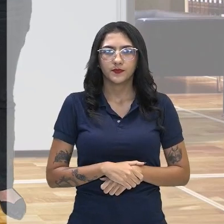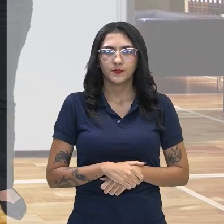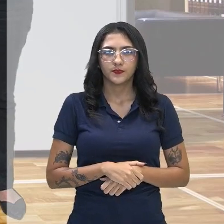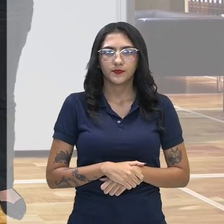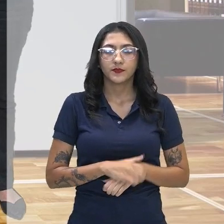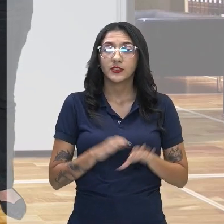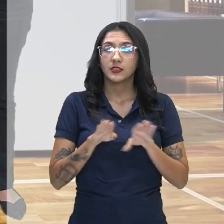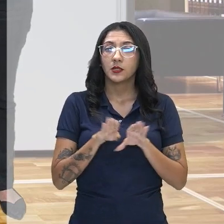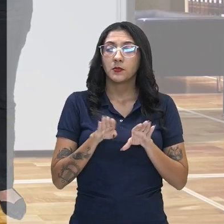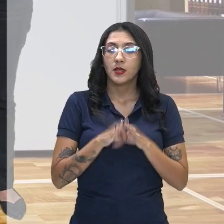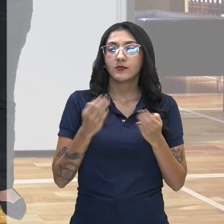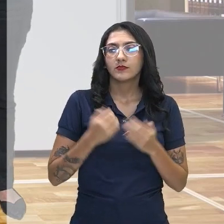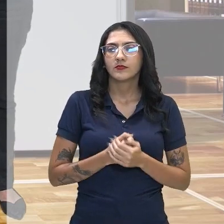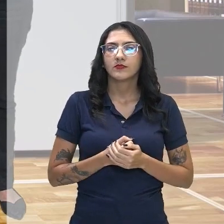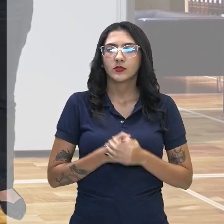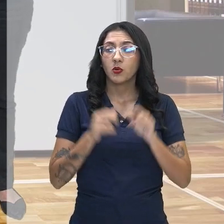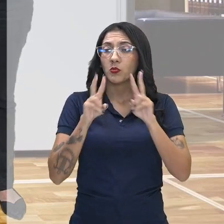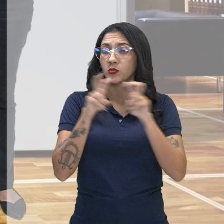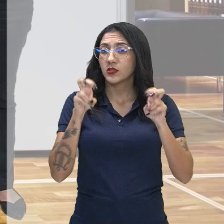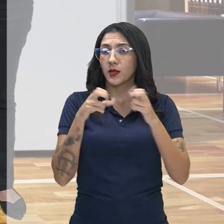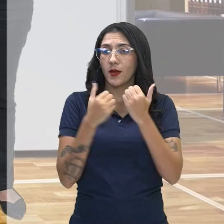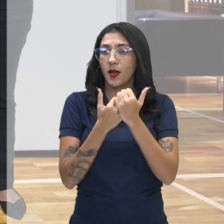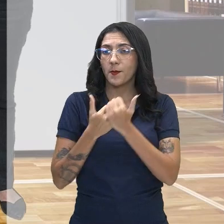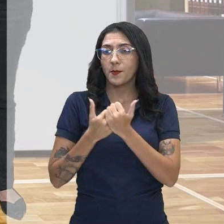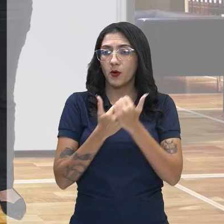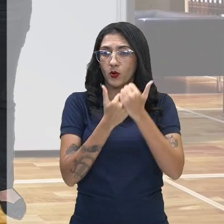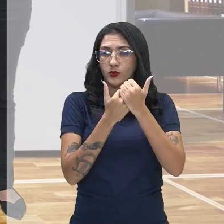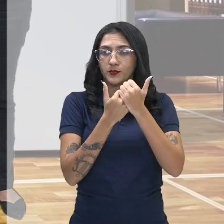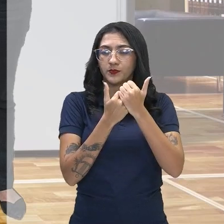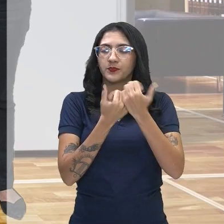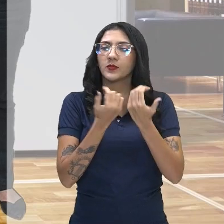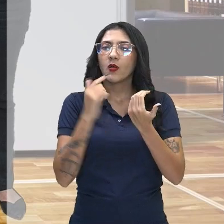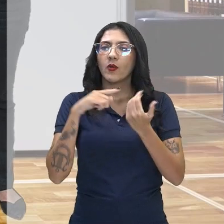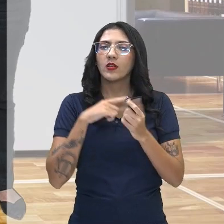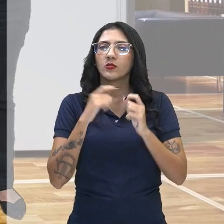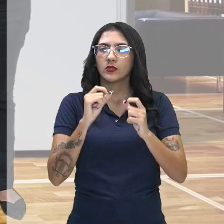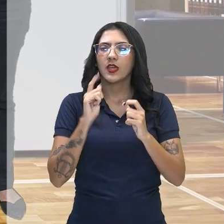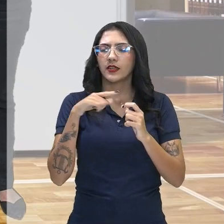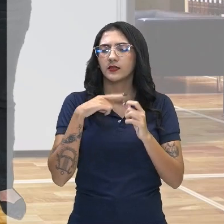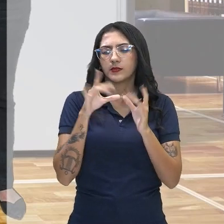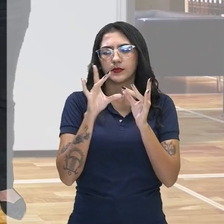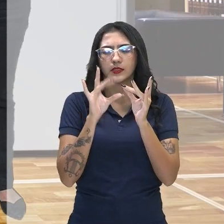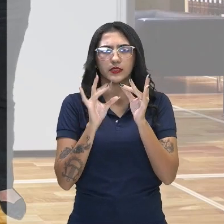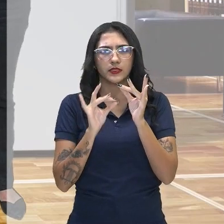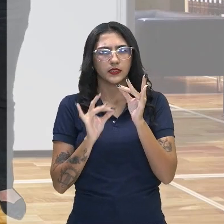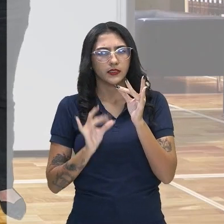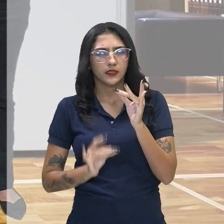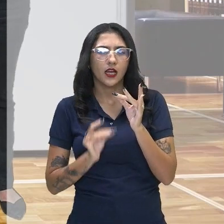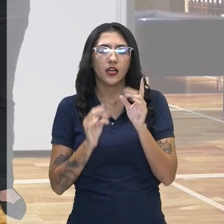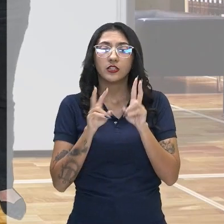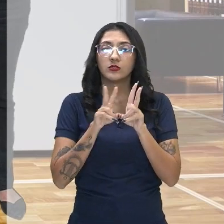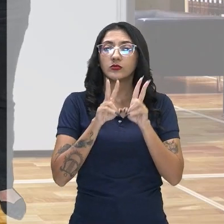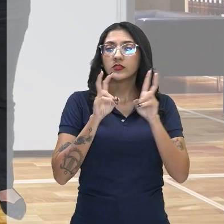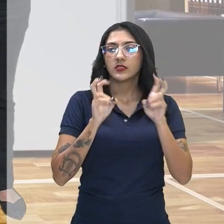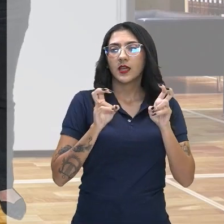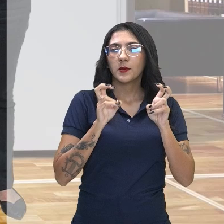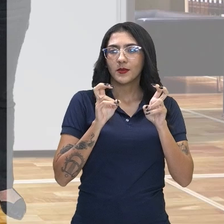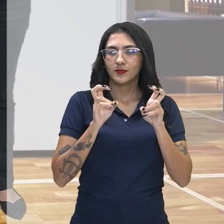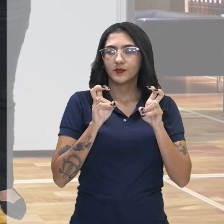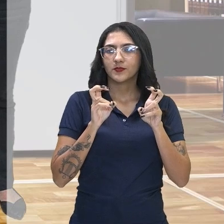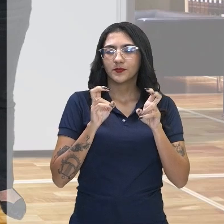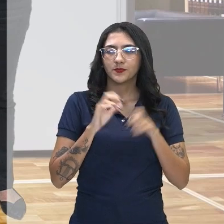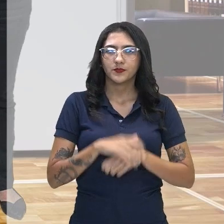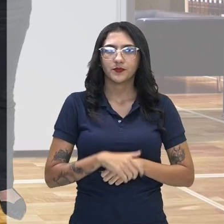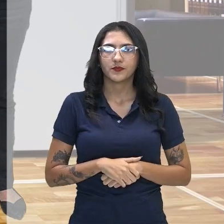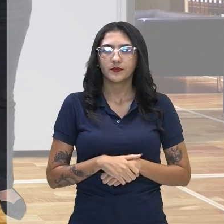Assim como os subtítulos. Os subtítulos, eles desenvolvem um pouquinho mais a ideia principal, que é o título do texto.